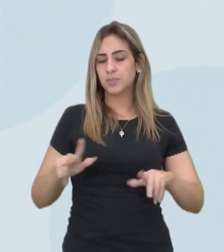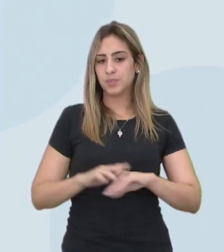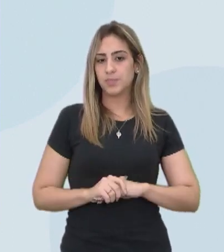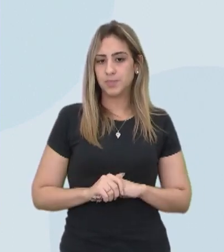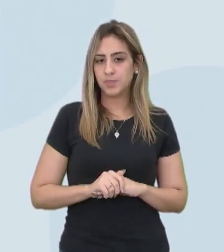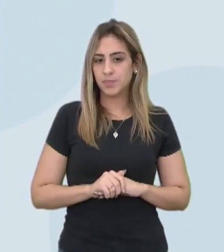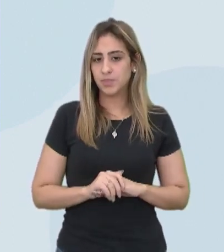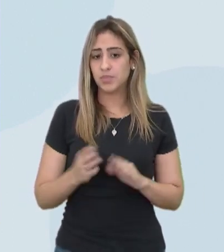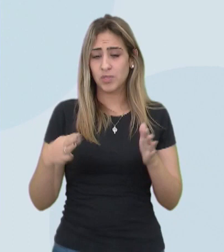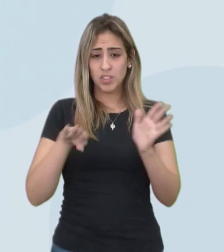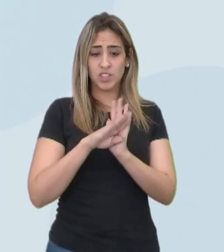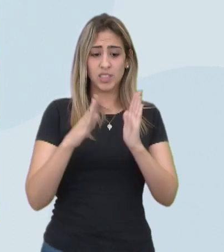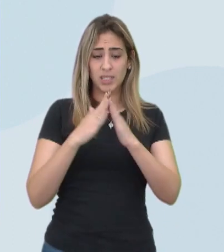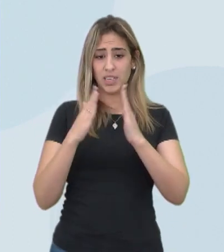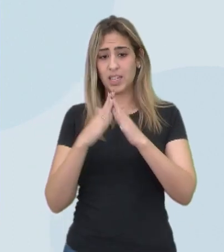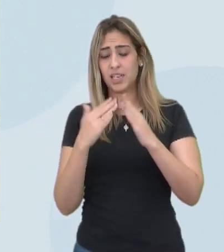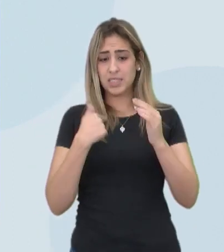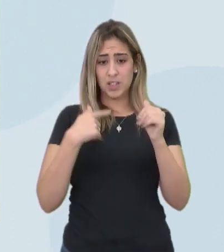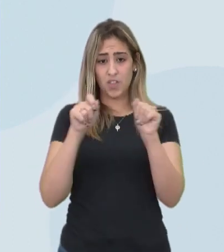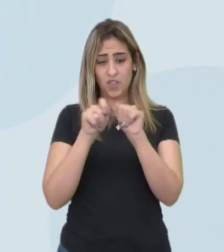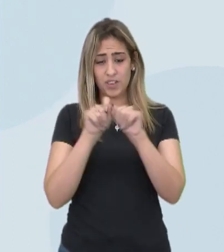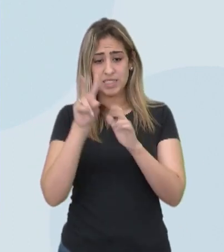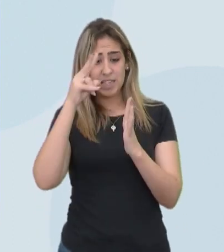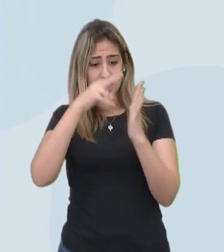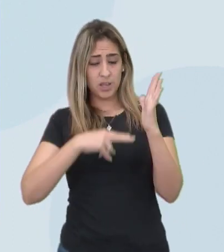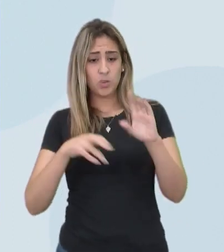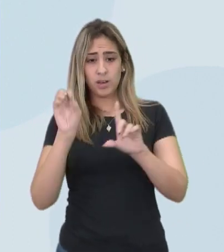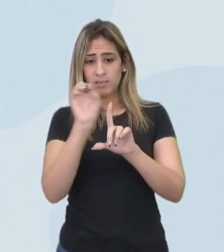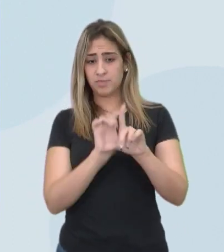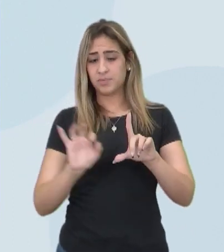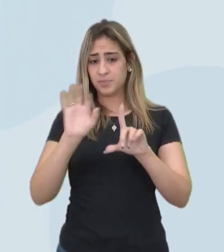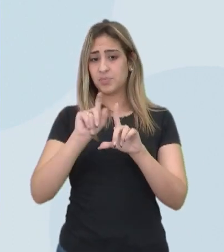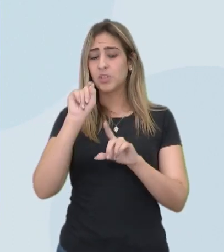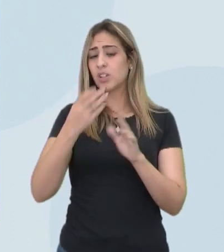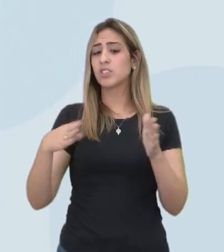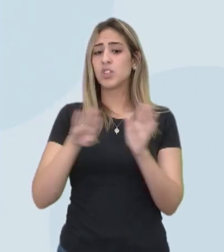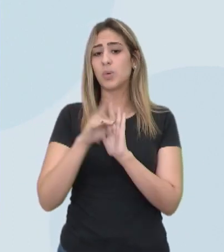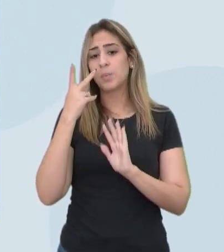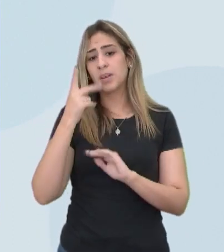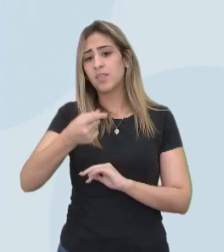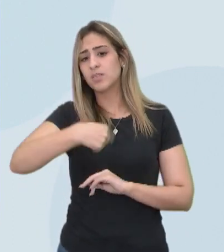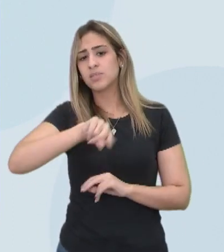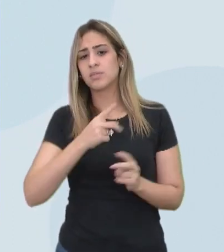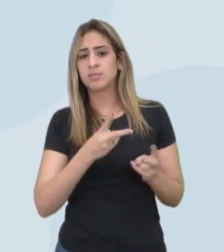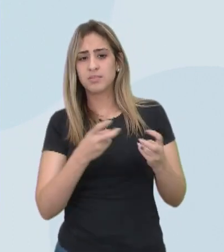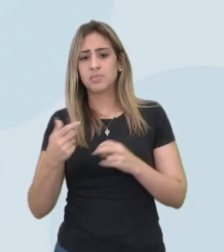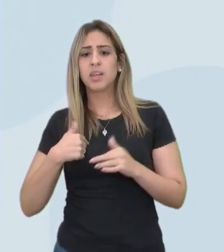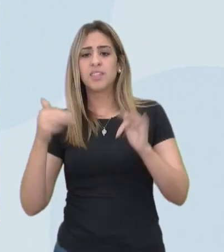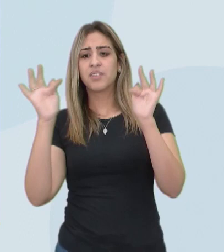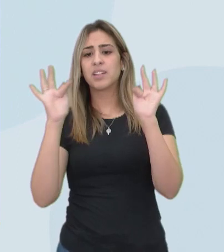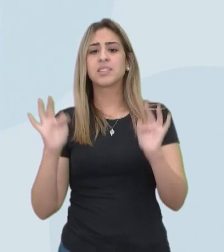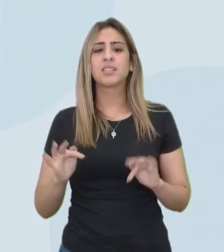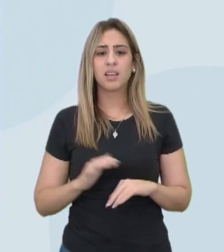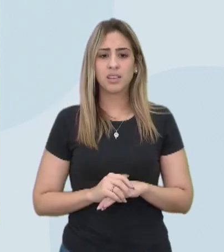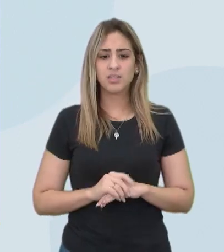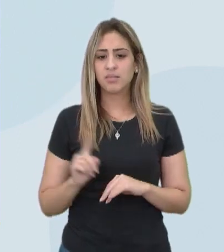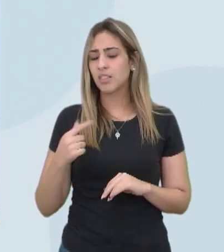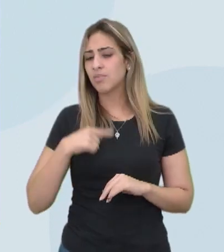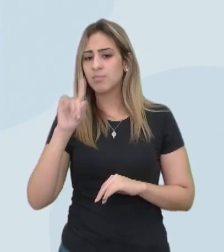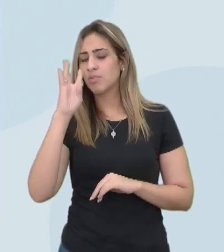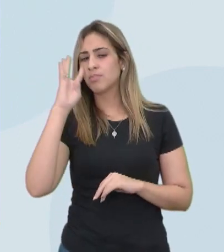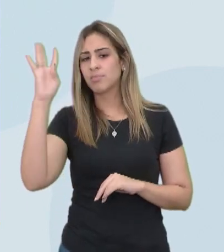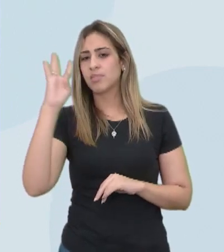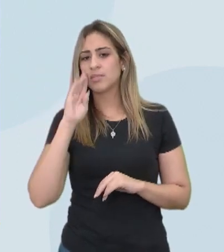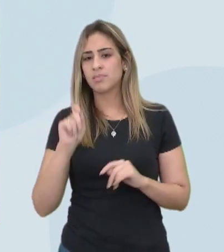só, quando cheguei em casa que eu fiz a leitura pelo QR Code, o que chegou para vocês perceberem a minha felicidade. Eu não imaginava